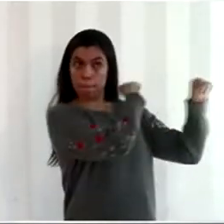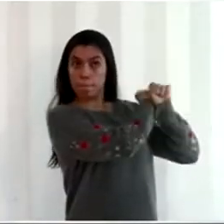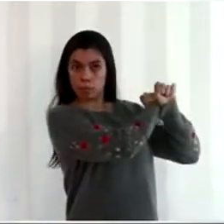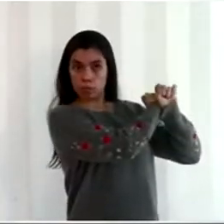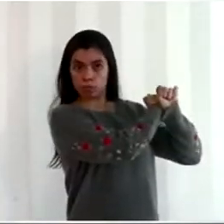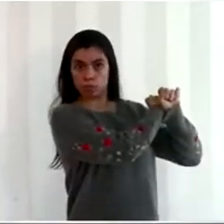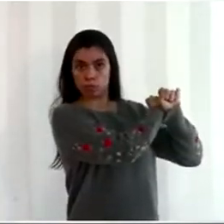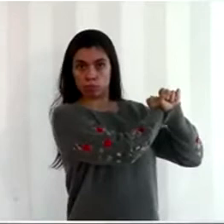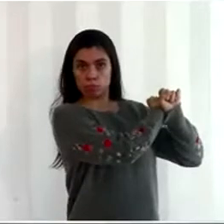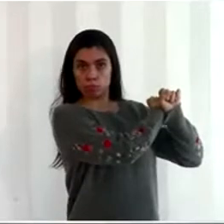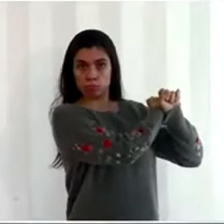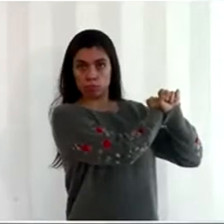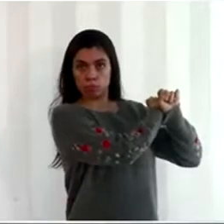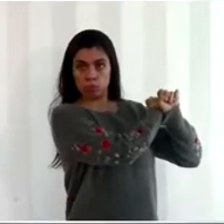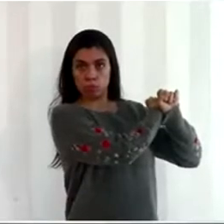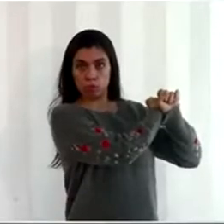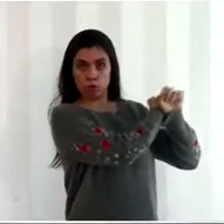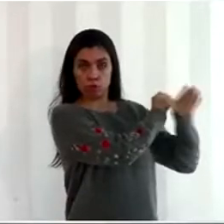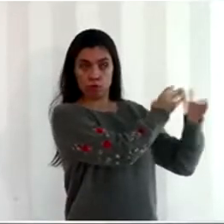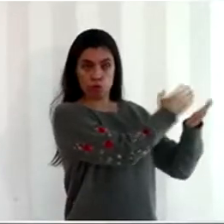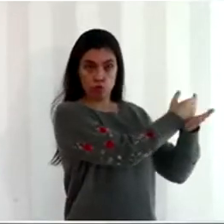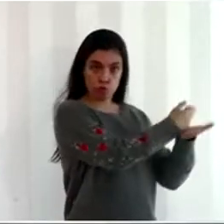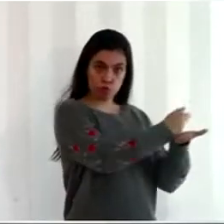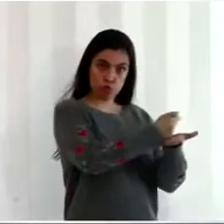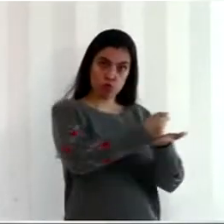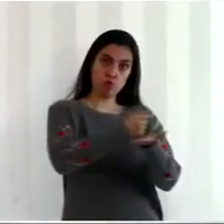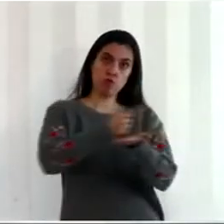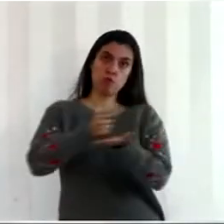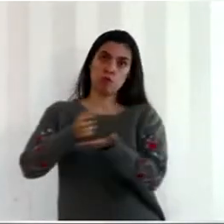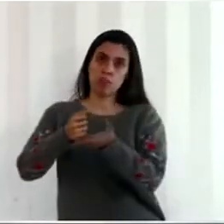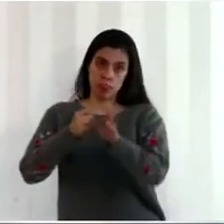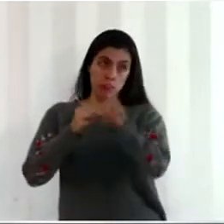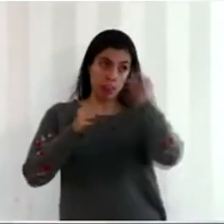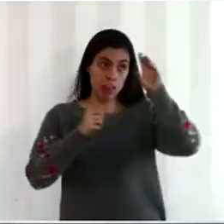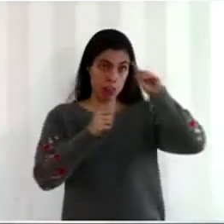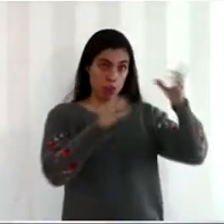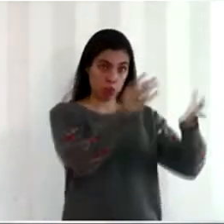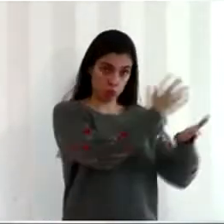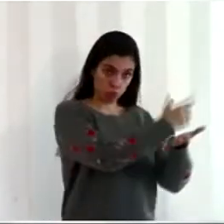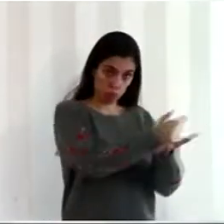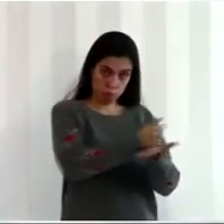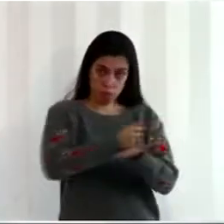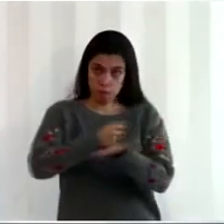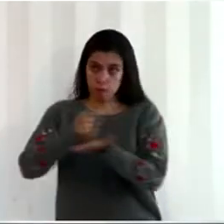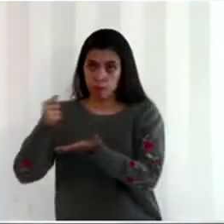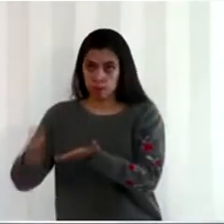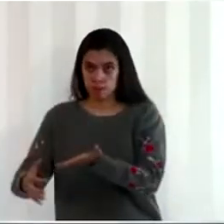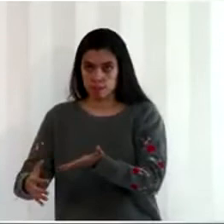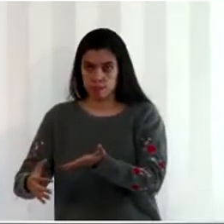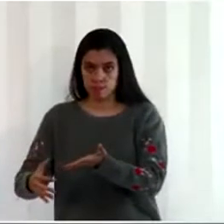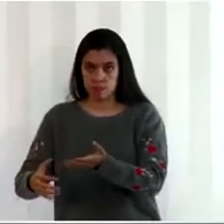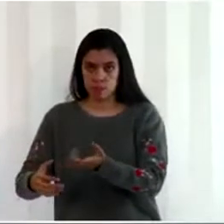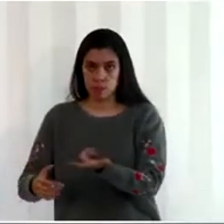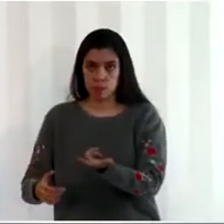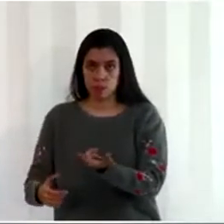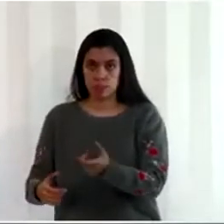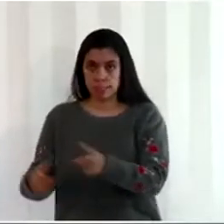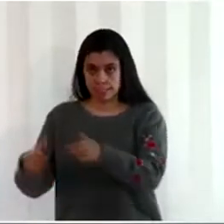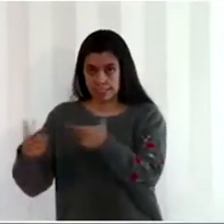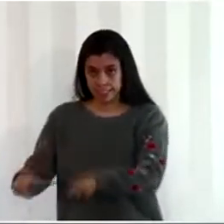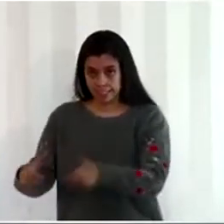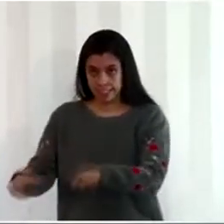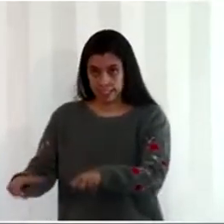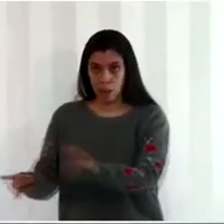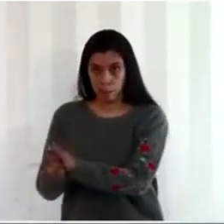eram sacerdotes. Aliás, havia um desejo no coração deles de se constituir uma nação sacerdotal. Muitos moradores